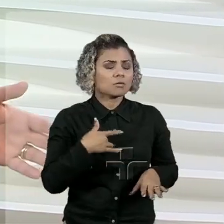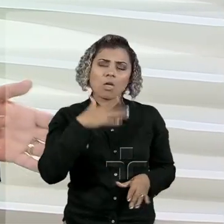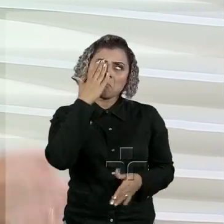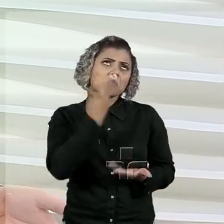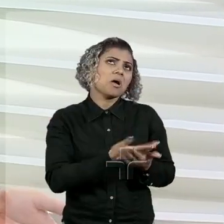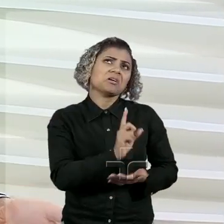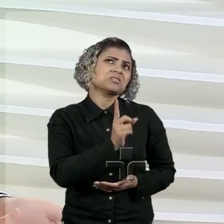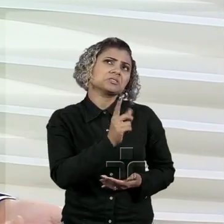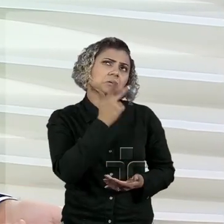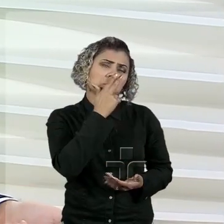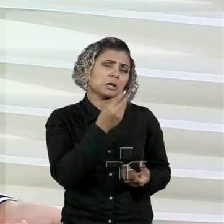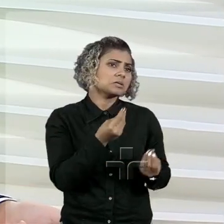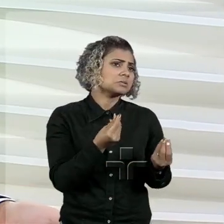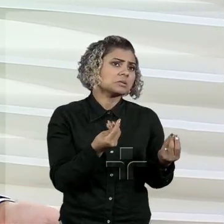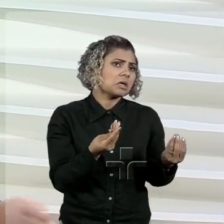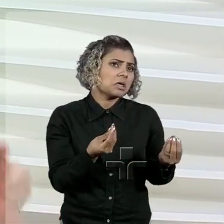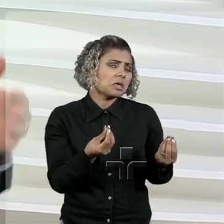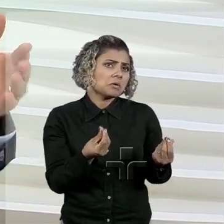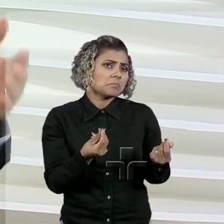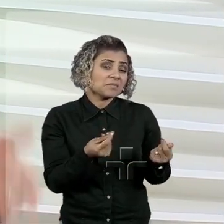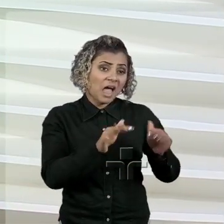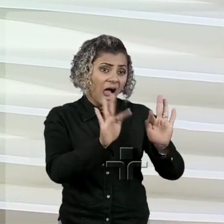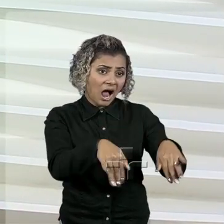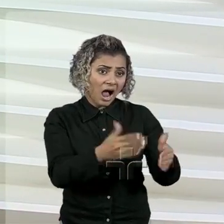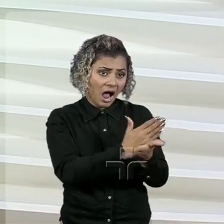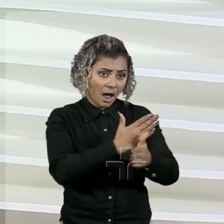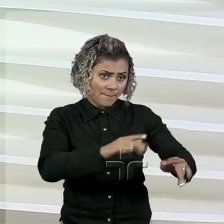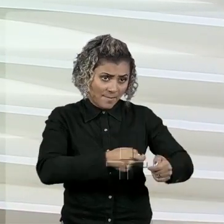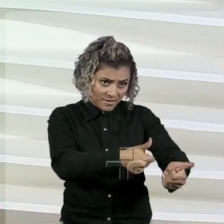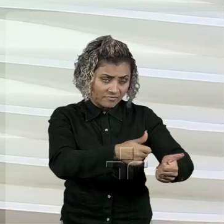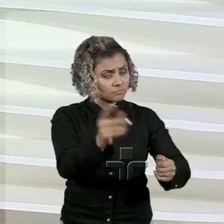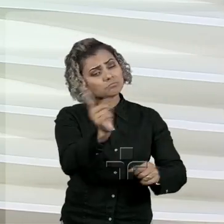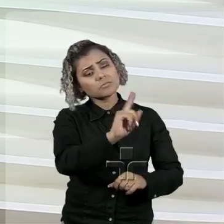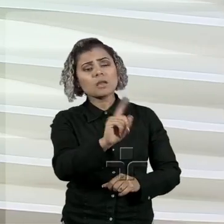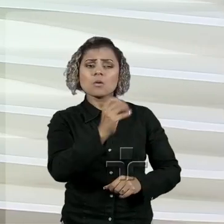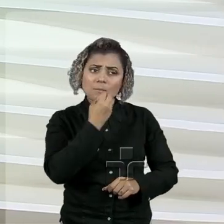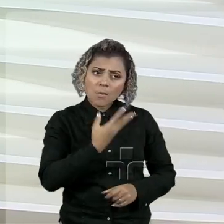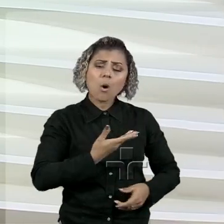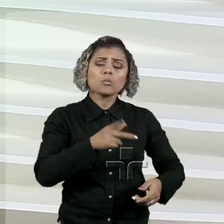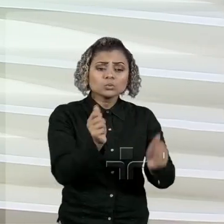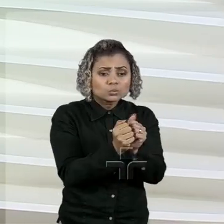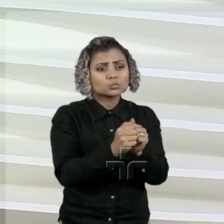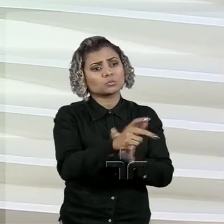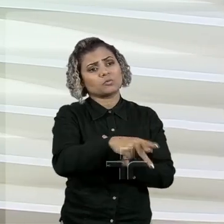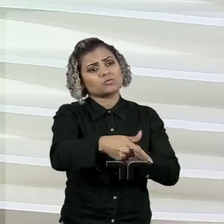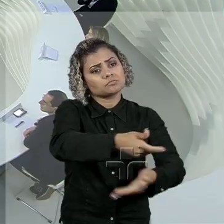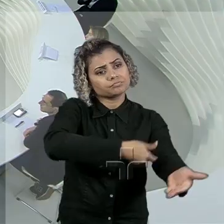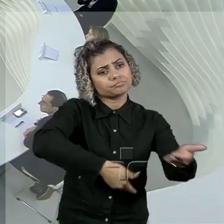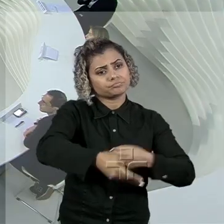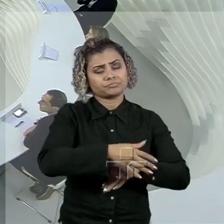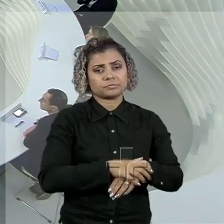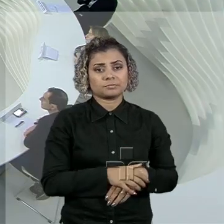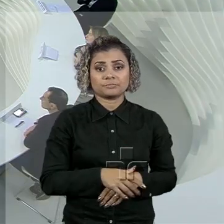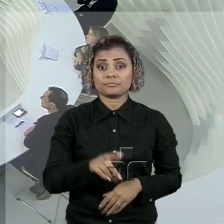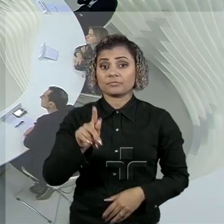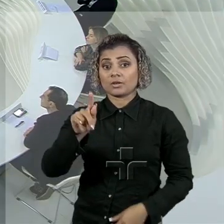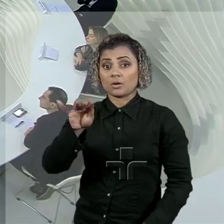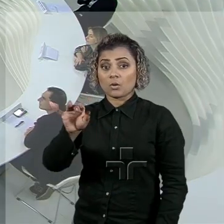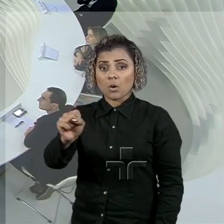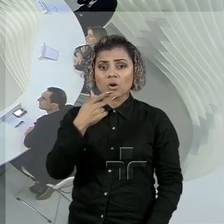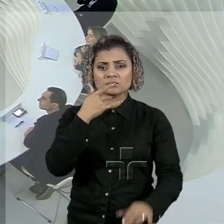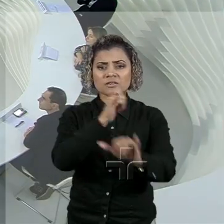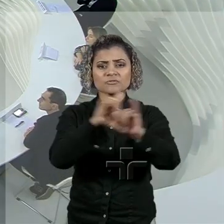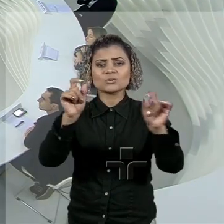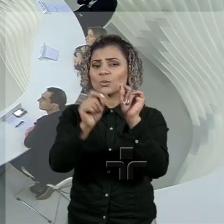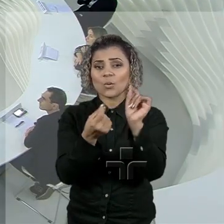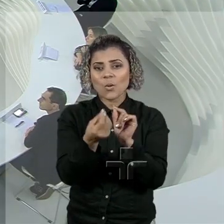seja terminando com ele, mas a gente precisa redesenhar, inclusive, junto com os professores. O Góes falou sobre